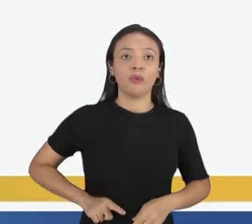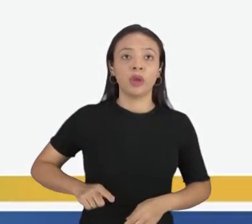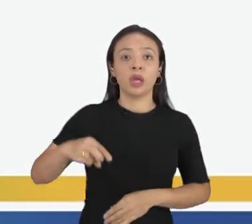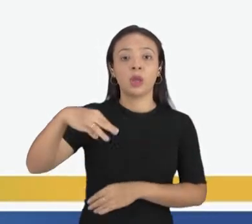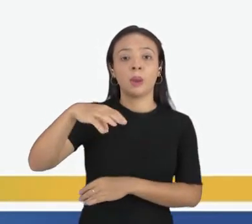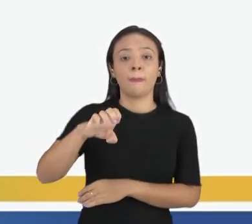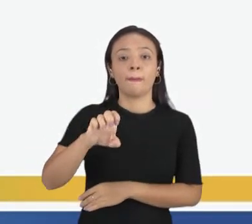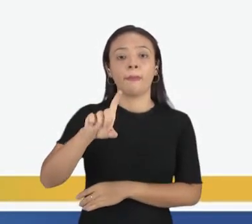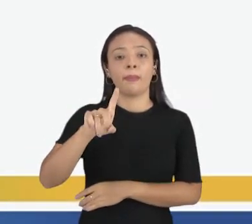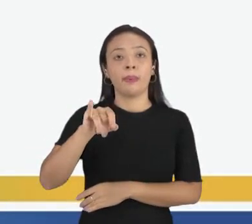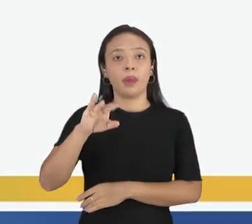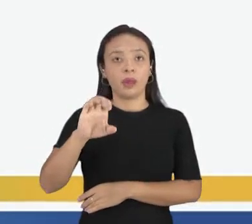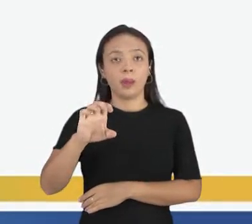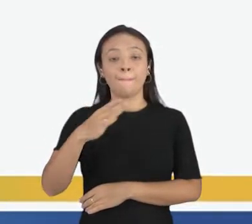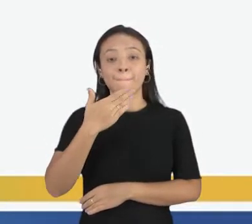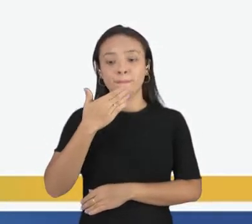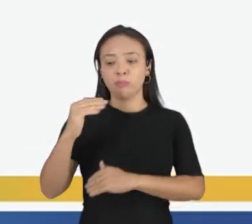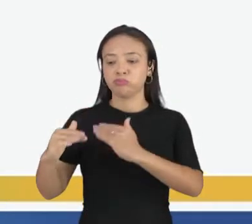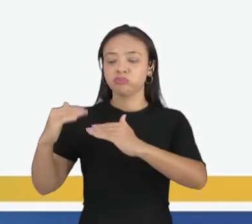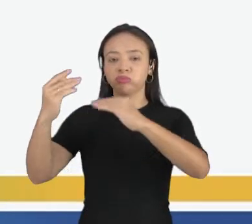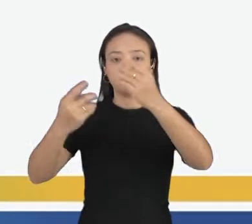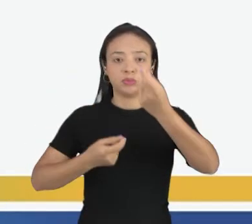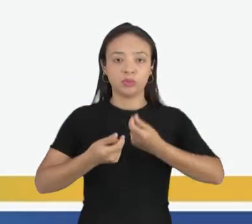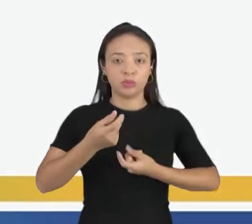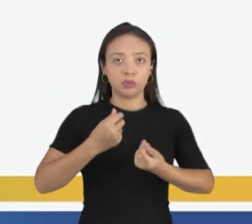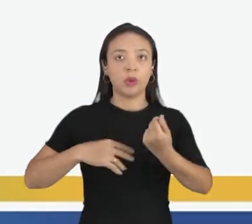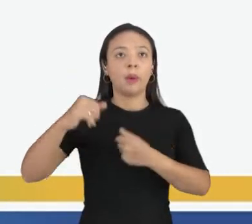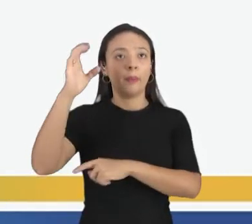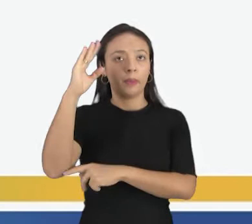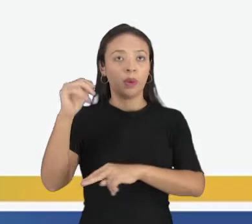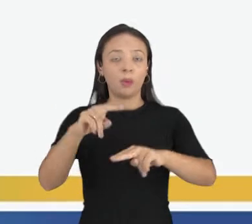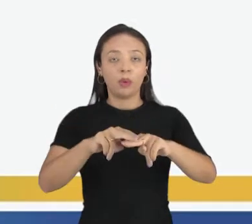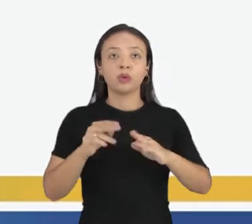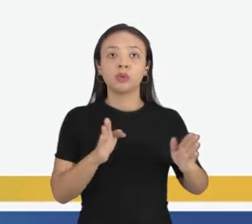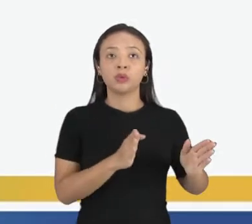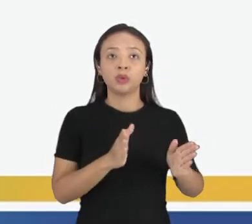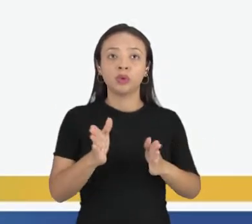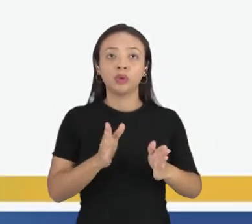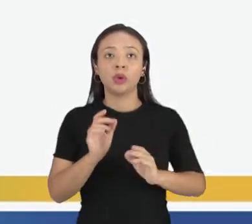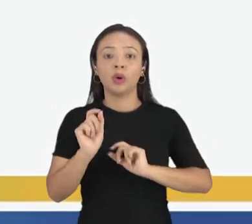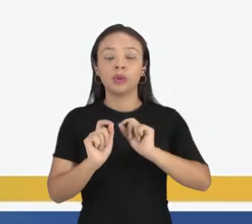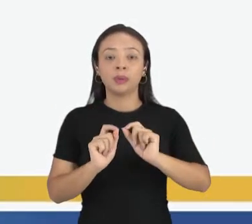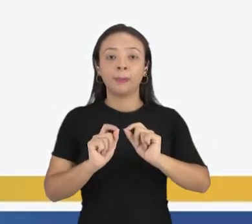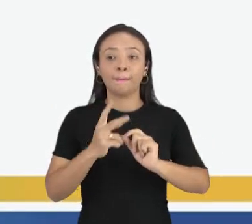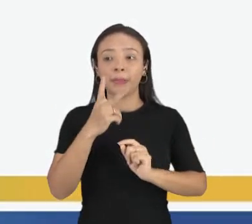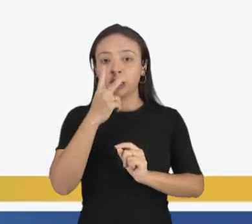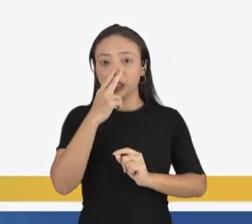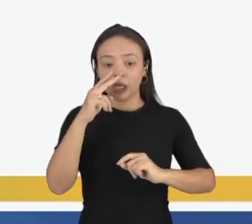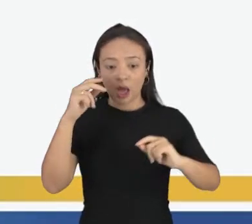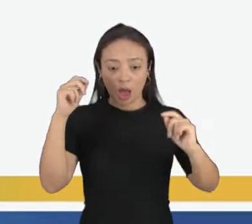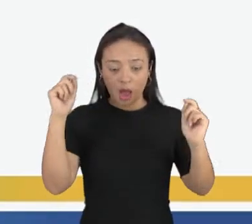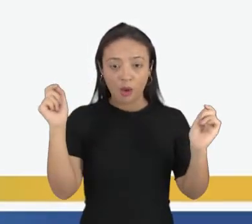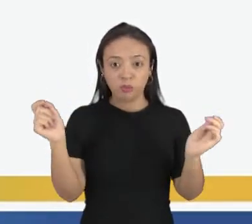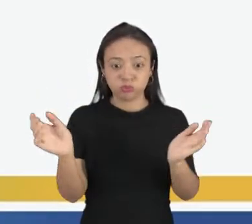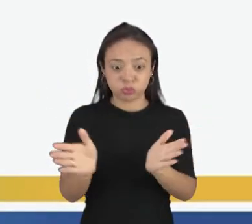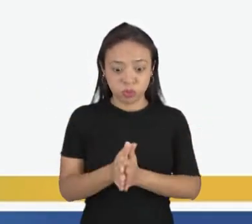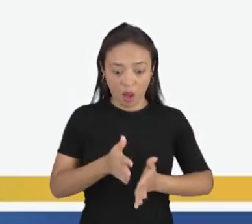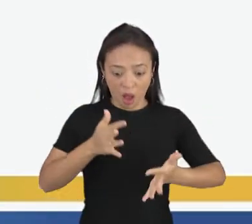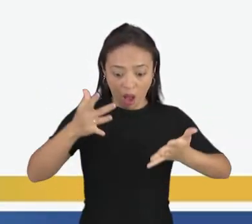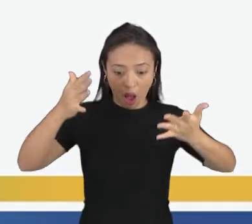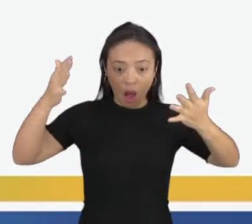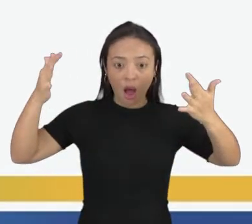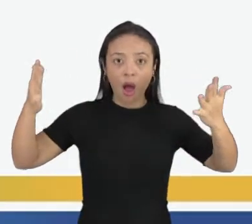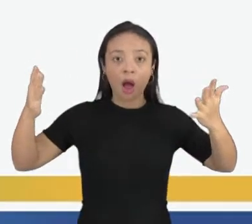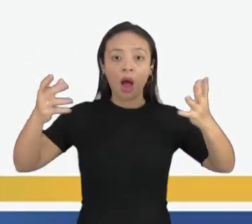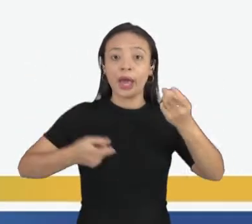a ascensão da economia brasileira, né, por isso esse período ficou conhecido como o milagre econômico brasileiro, né, o Brasil viveu aí